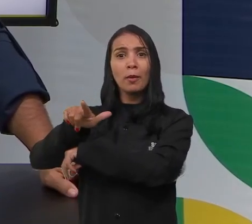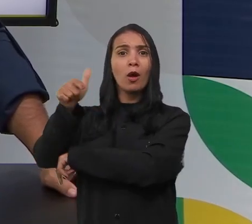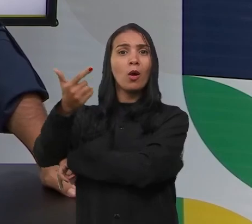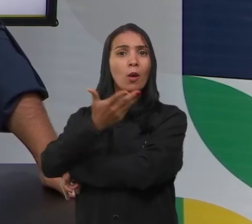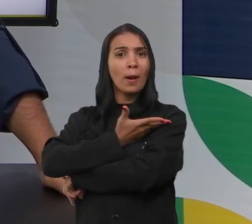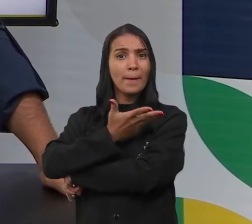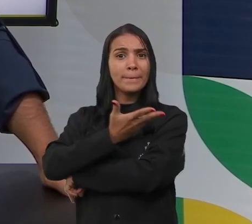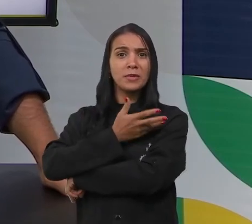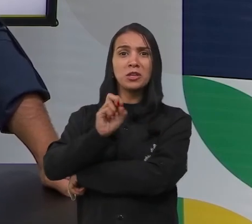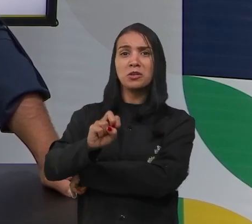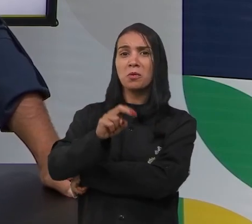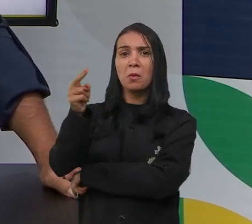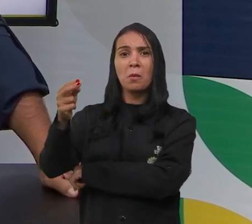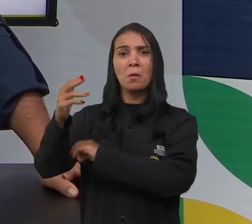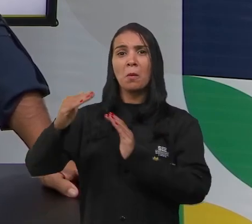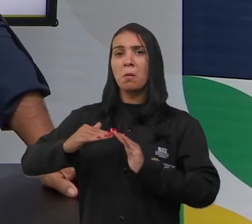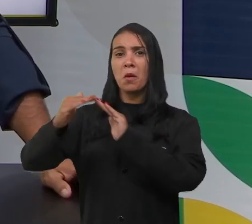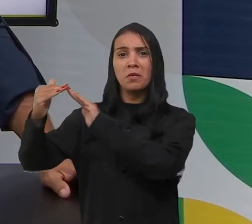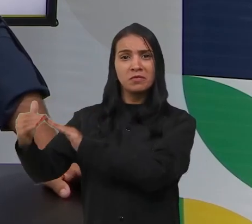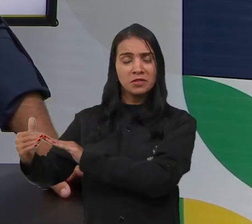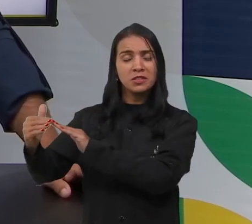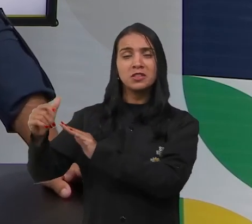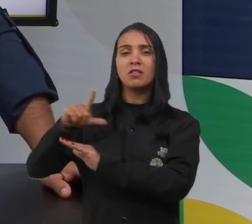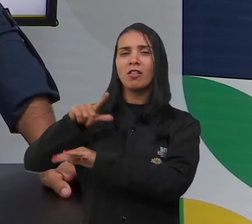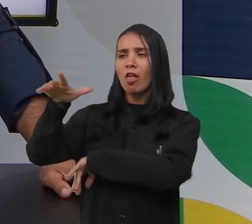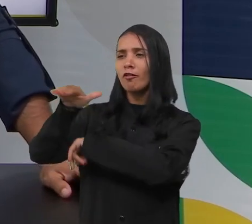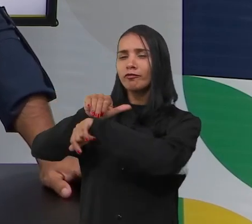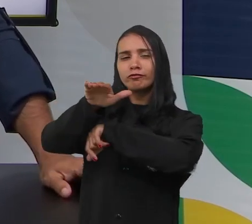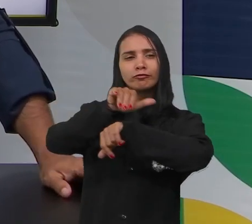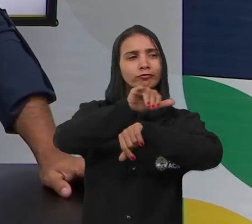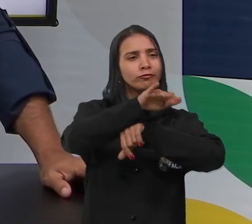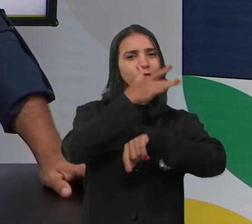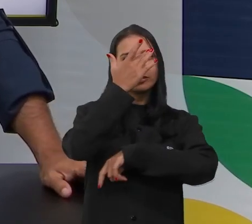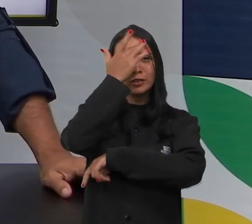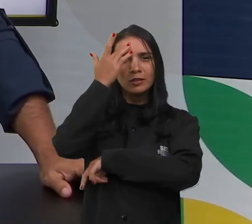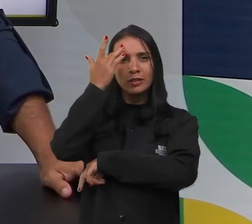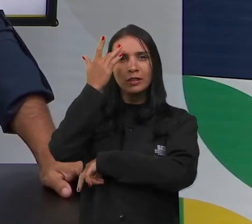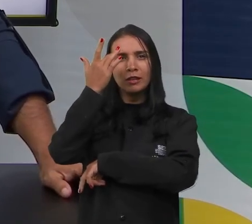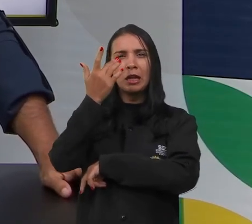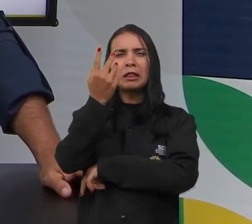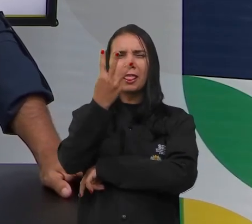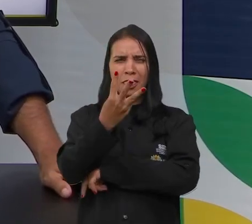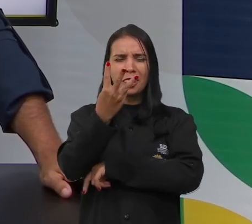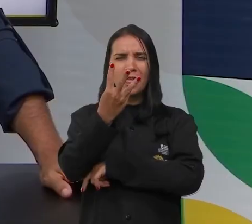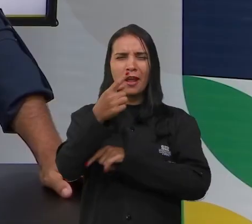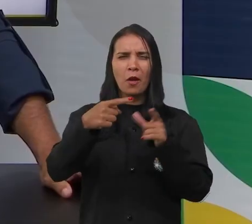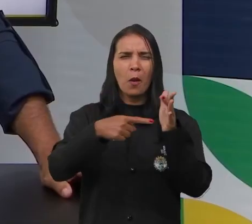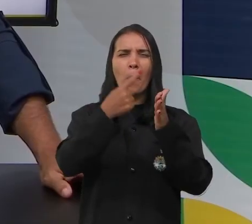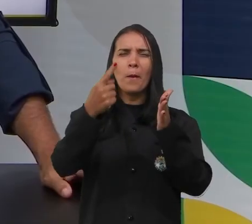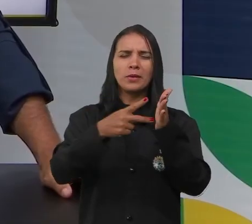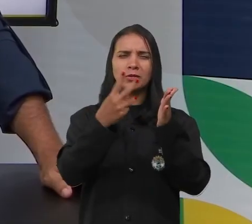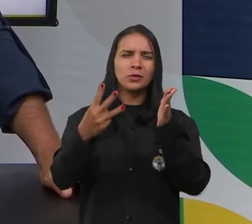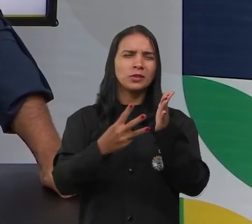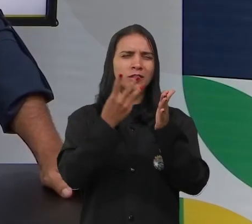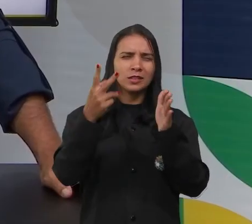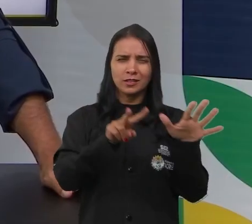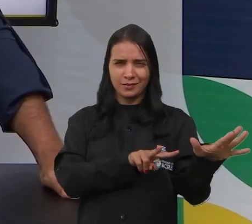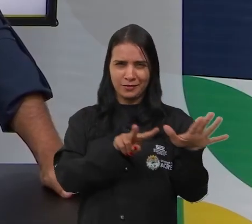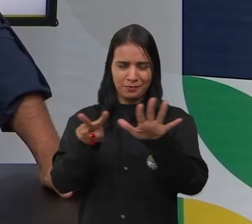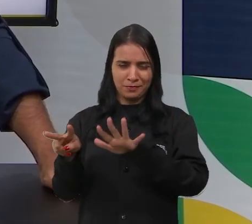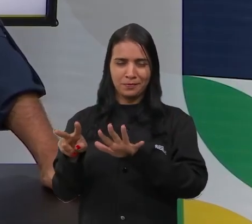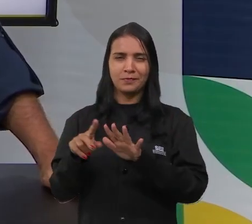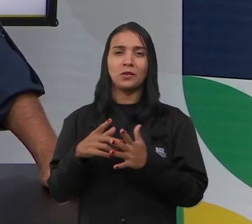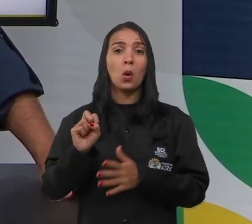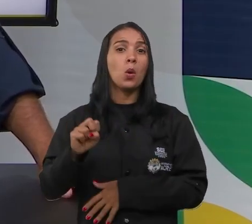meu vizinho, o amigo do meu vizinho. Vai todo mundo, todo dia não. Vou colocar umas 3 vezes por semana. 3 vezes por semana, ou todas